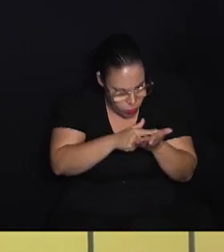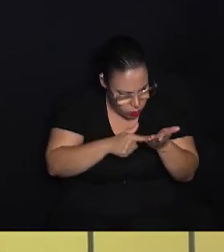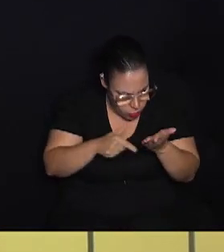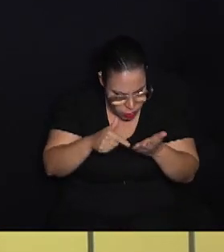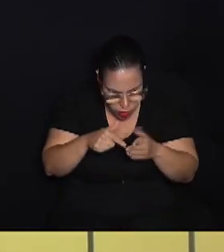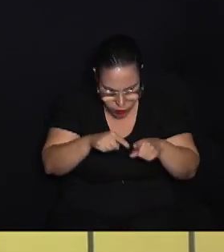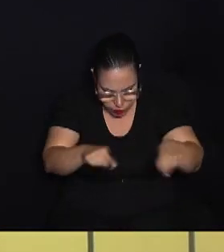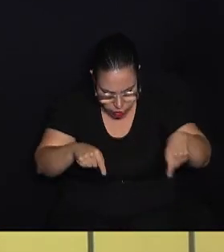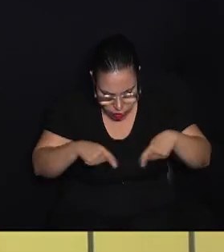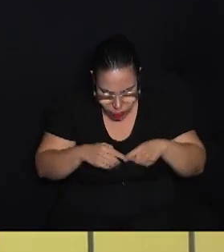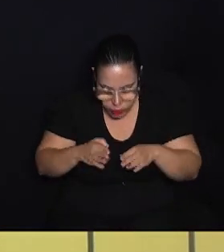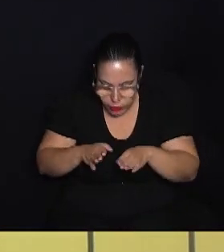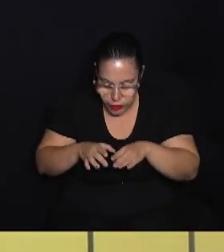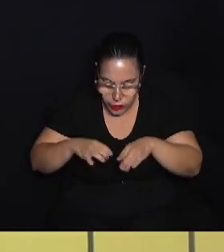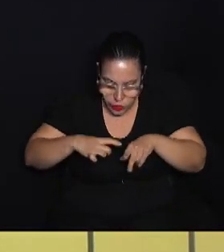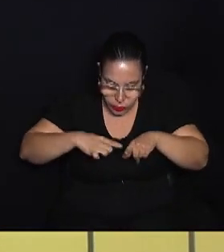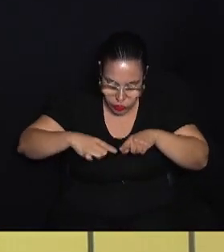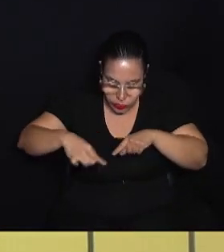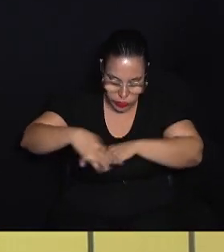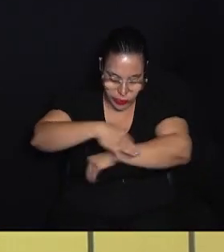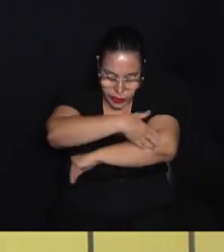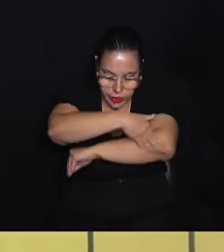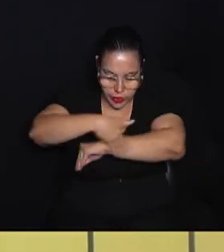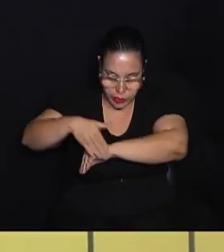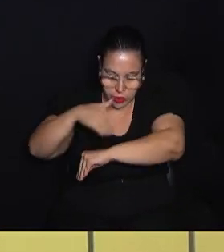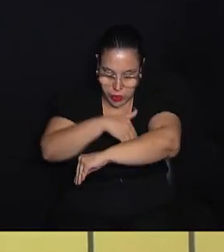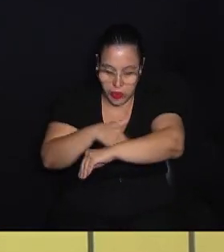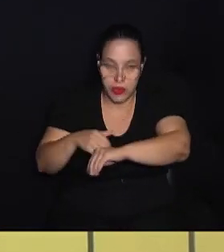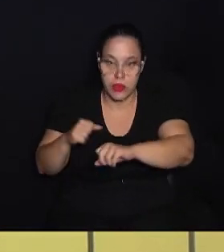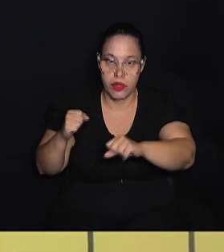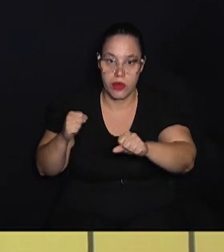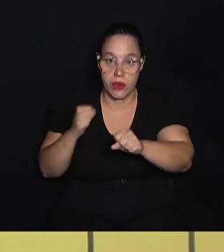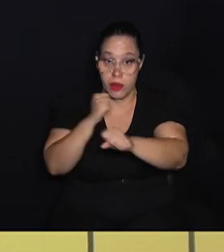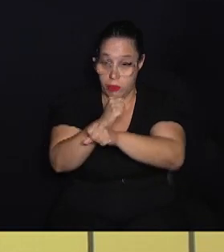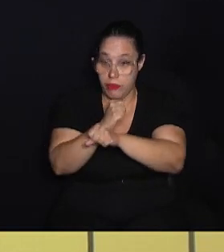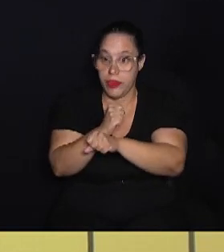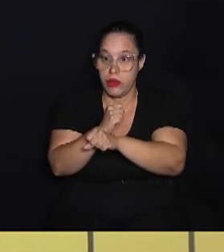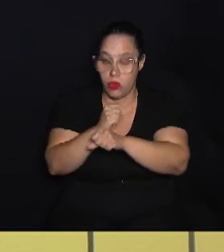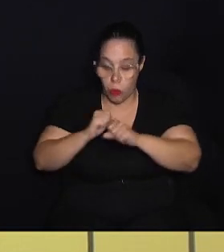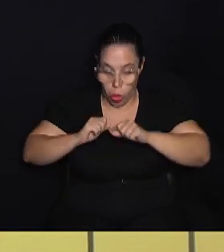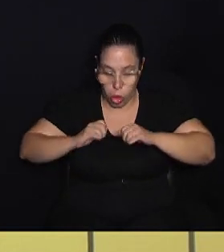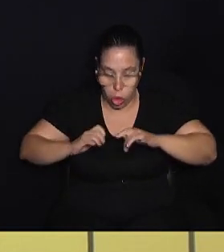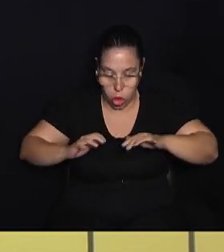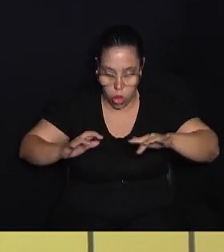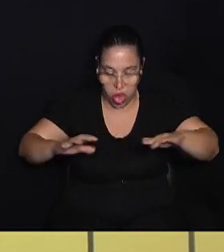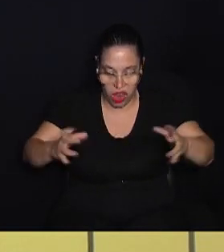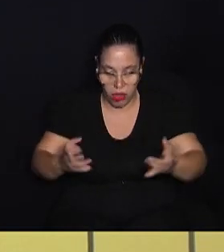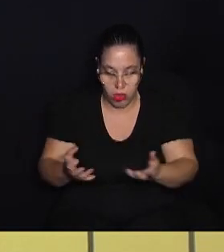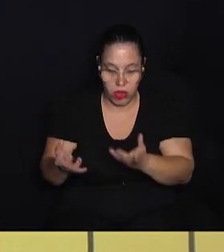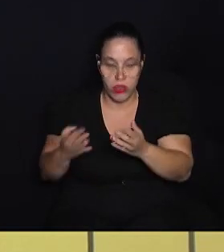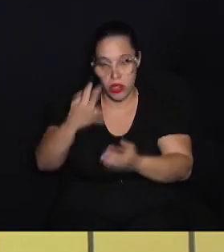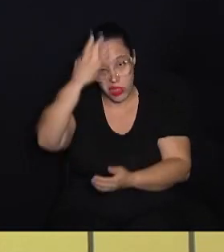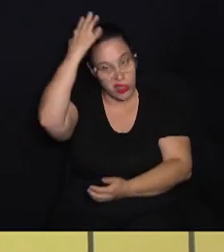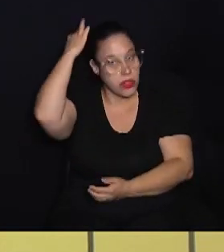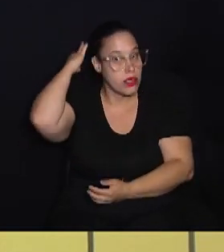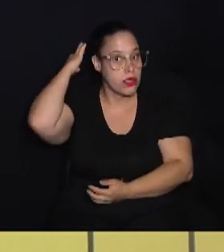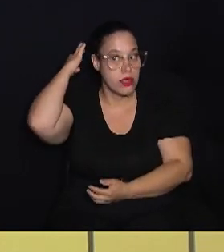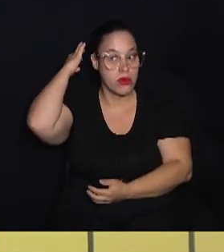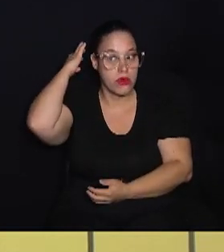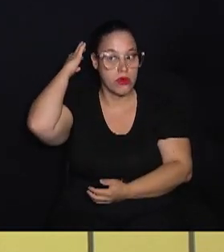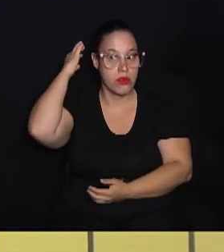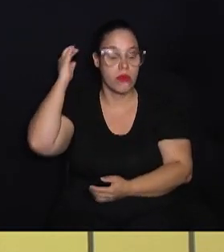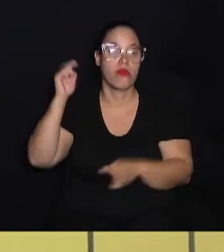outra estrada, propriedade, que isso daí acaba impedindo a propagação do incêndio. E também o Corpo de Bombeiros, ele tem inclusive